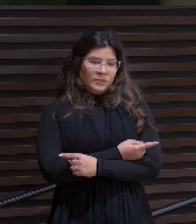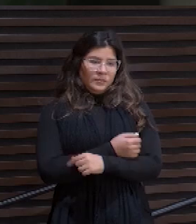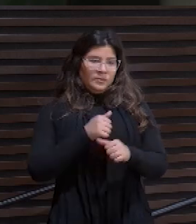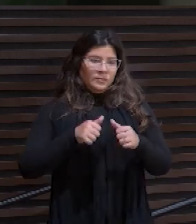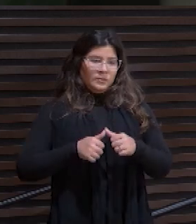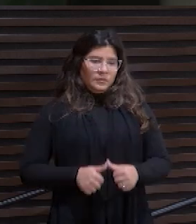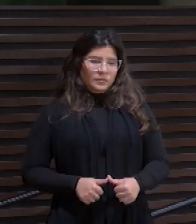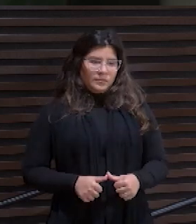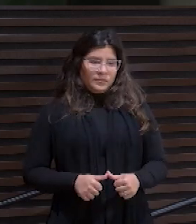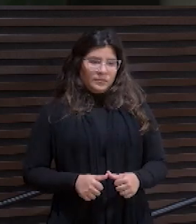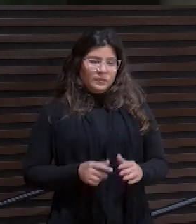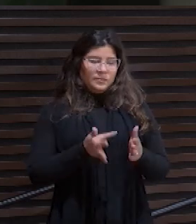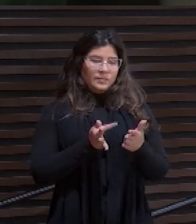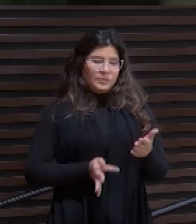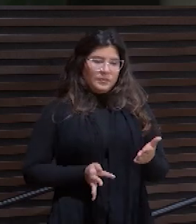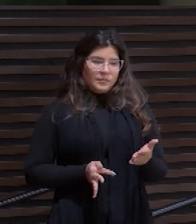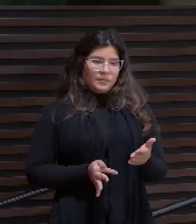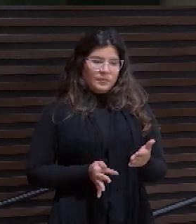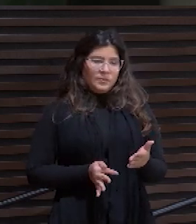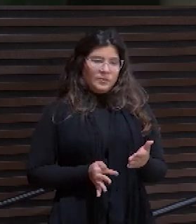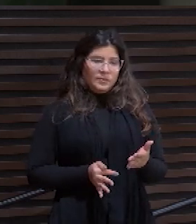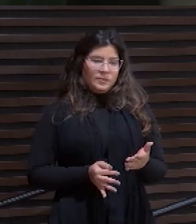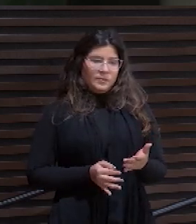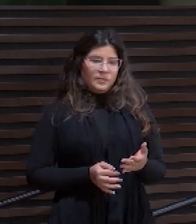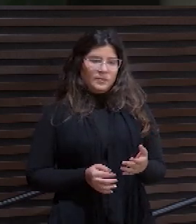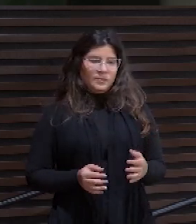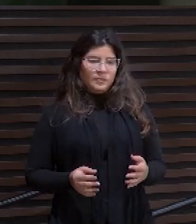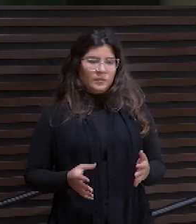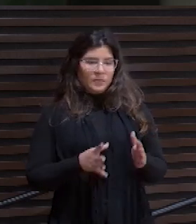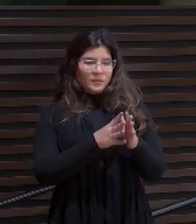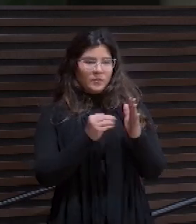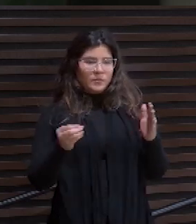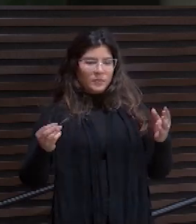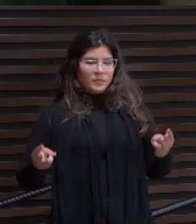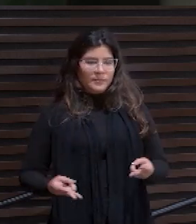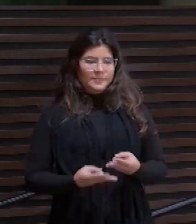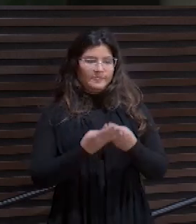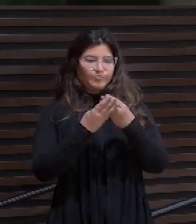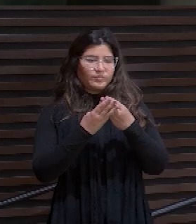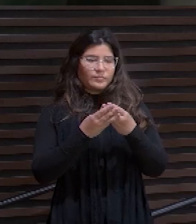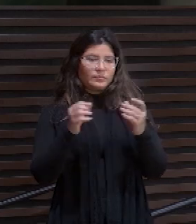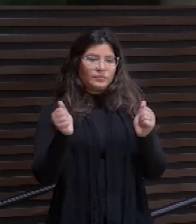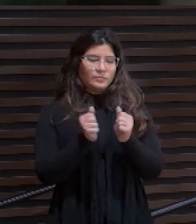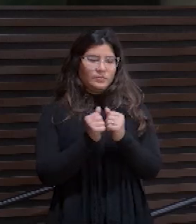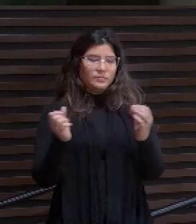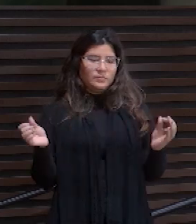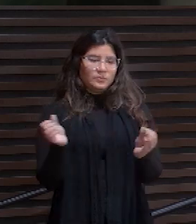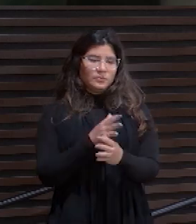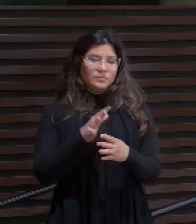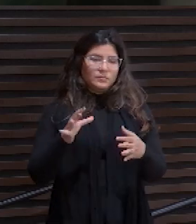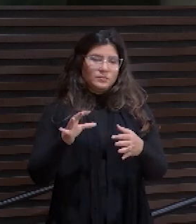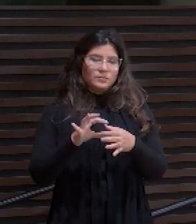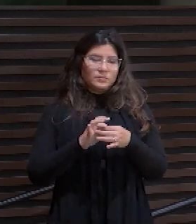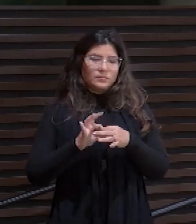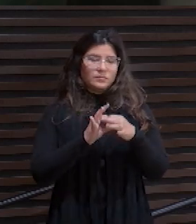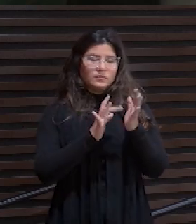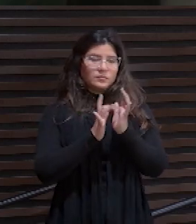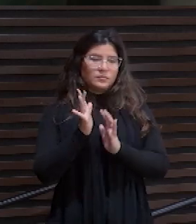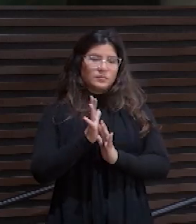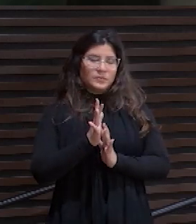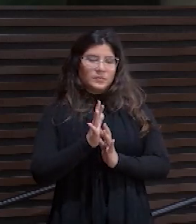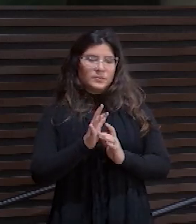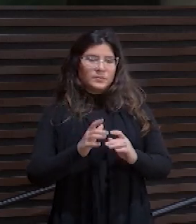texto, o contraste nesse caso aqui é o modelo judaico religioso com a nova aliança trazida por Jesus. E esse